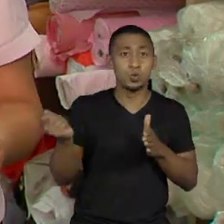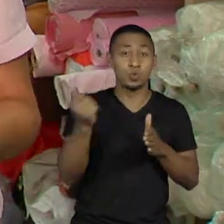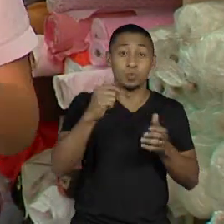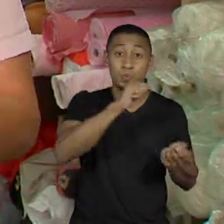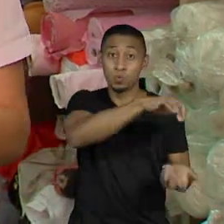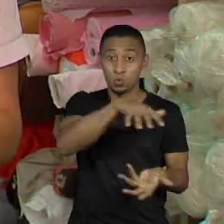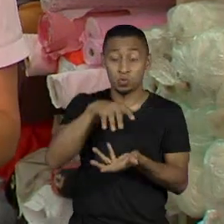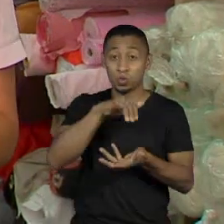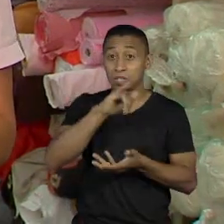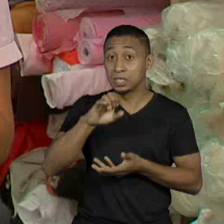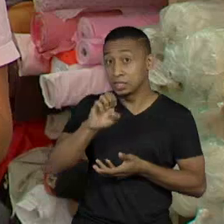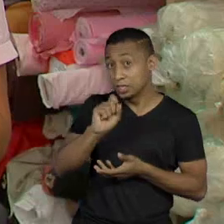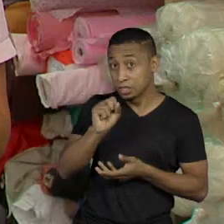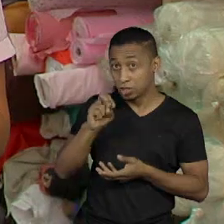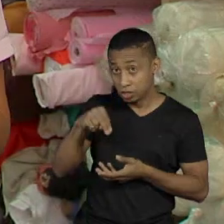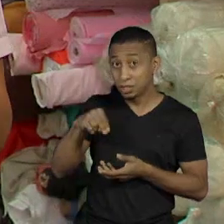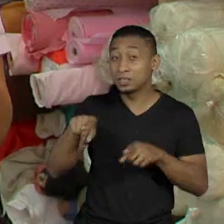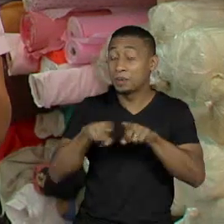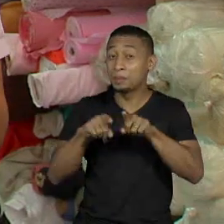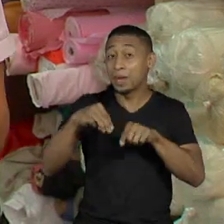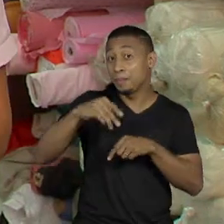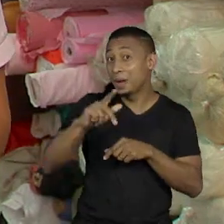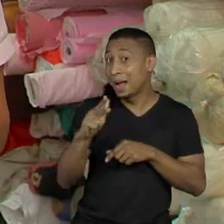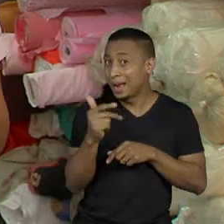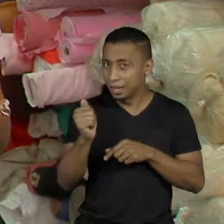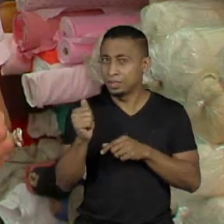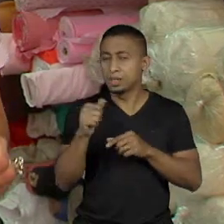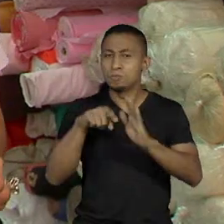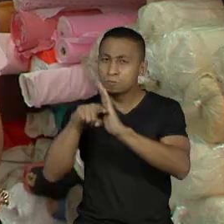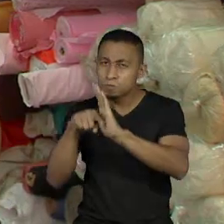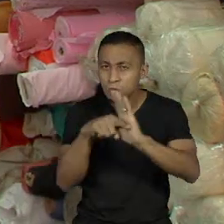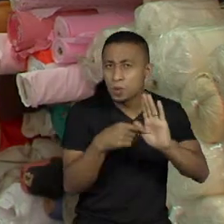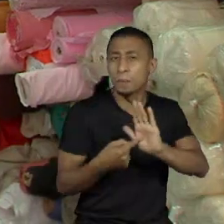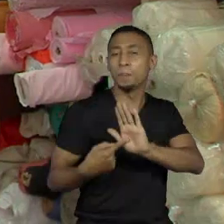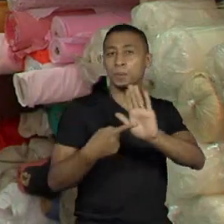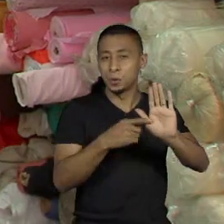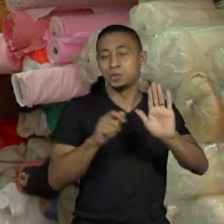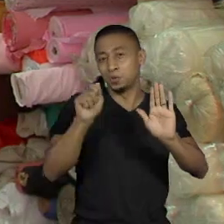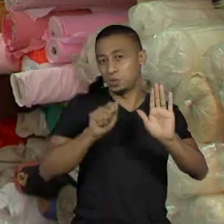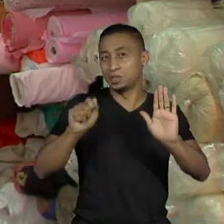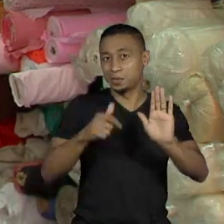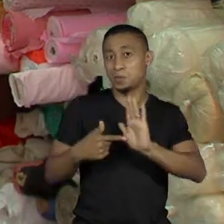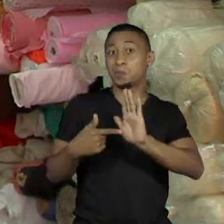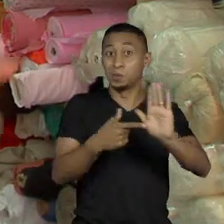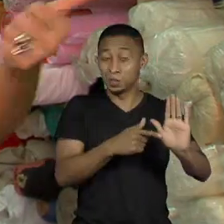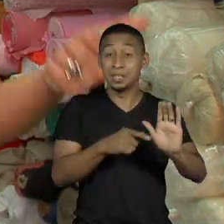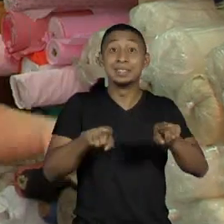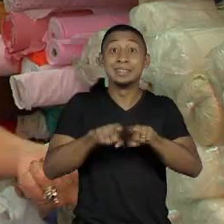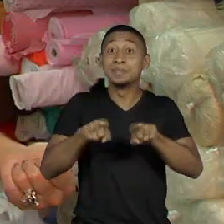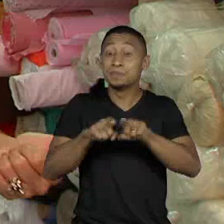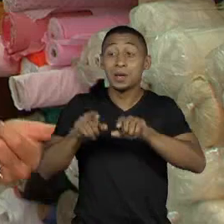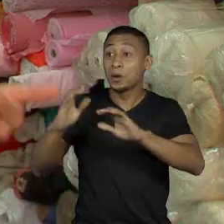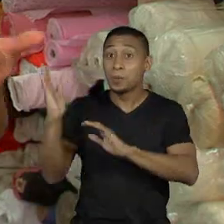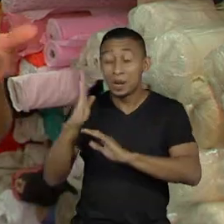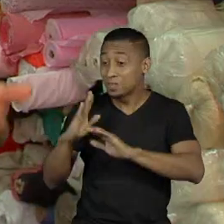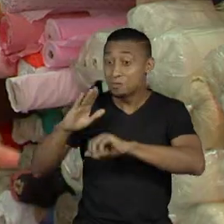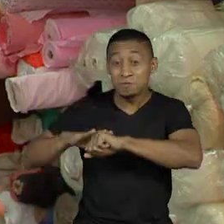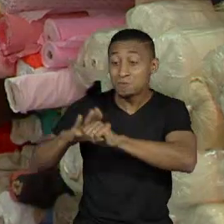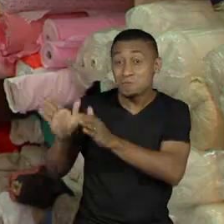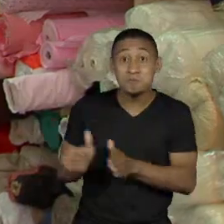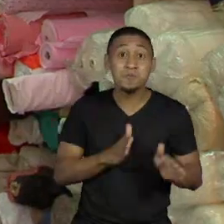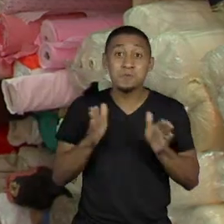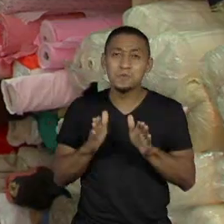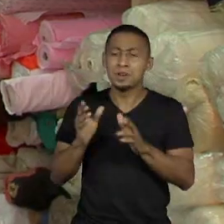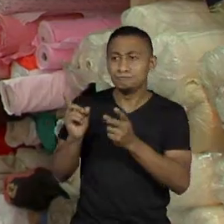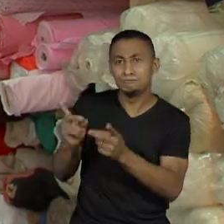malhas, de acordo com a Associação Brasileira da Indústria Têxtil e de Confecção. E tão grande quanto a produção e o